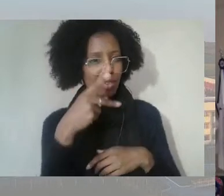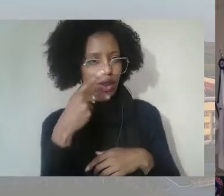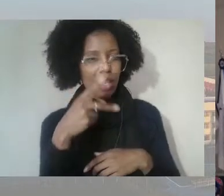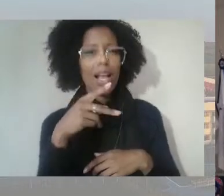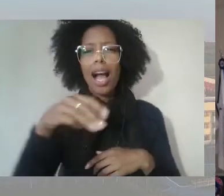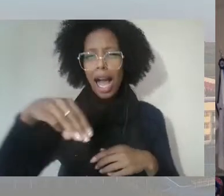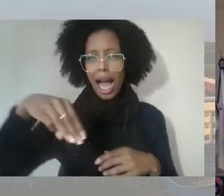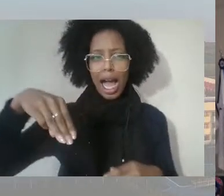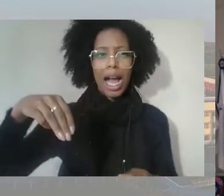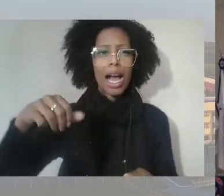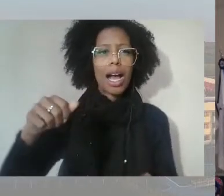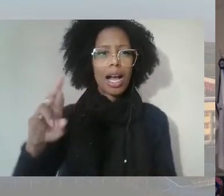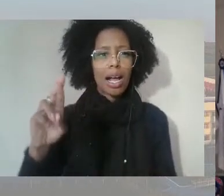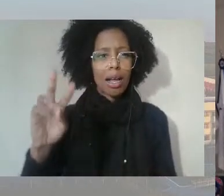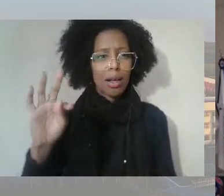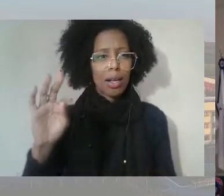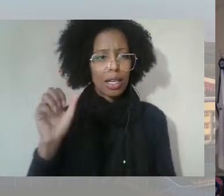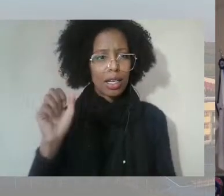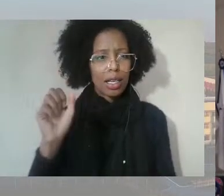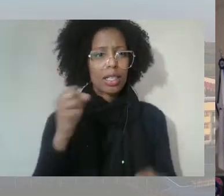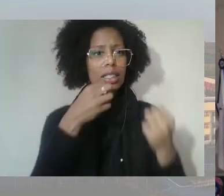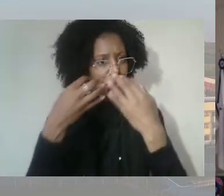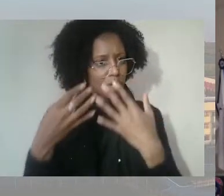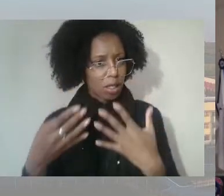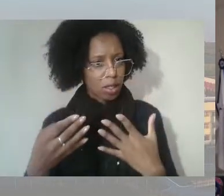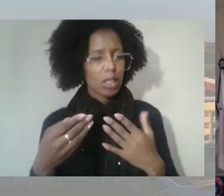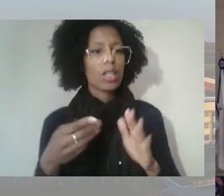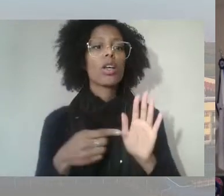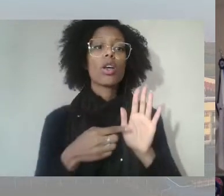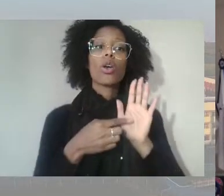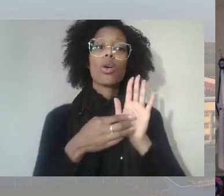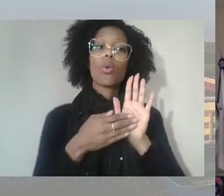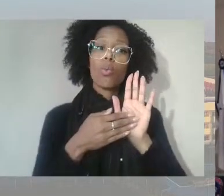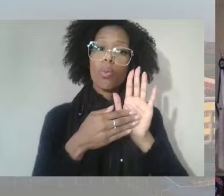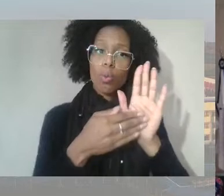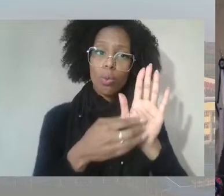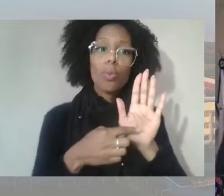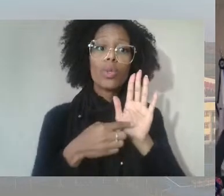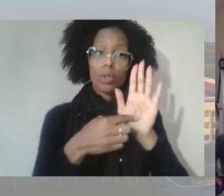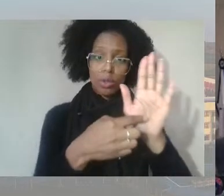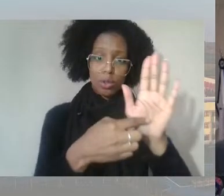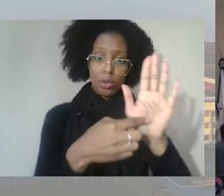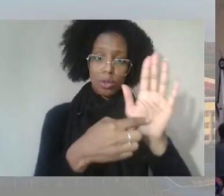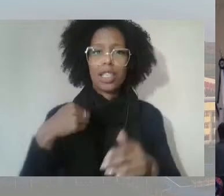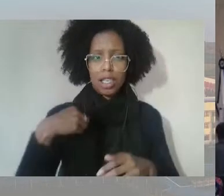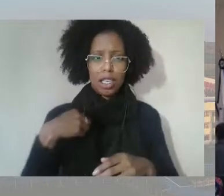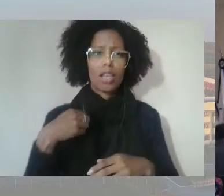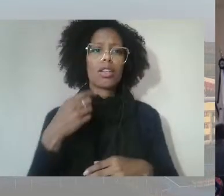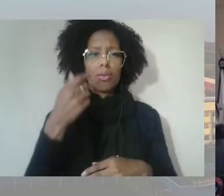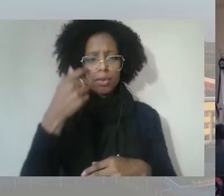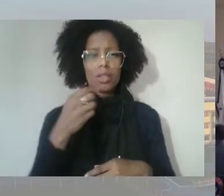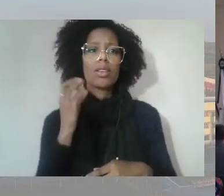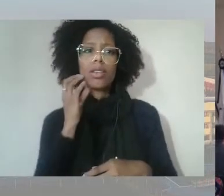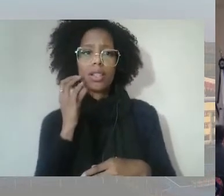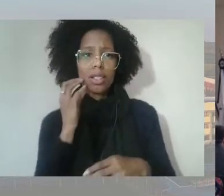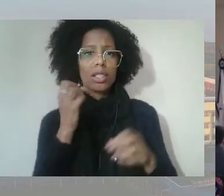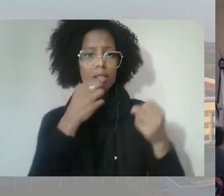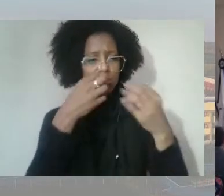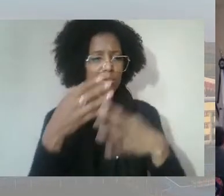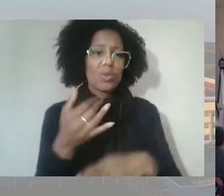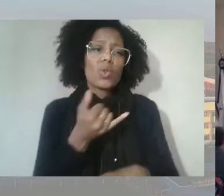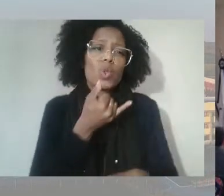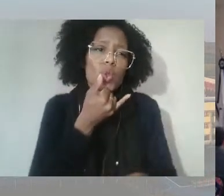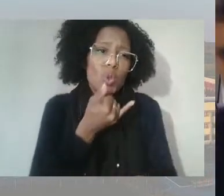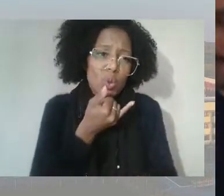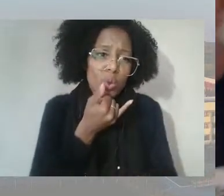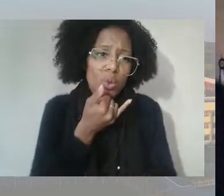sequência, ela fez a retratação, e como eu também fui citado, então eu também peço desculpas pela citação, não tem nenhum problema